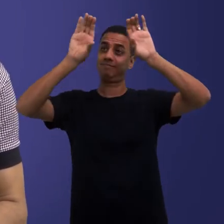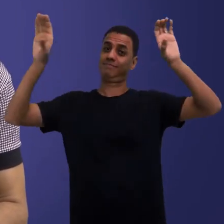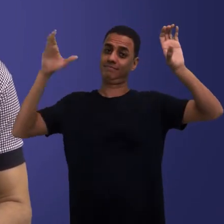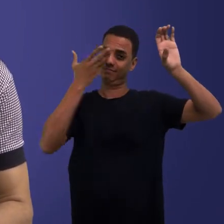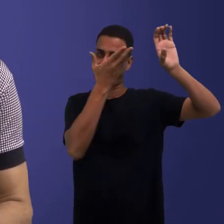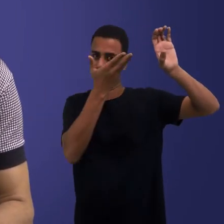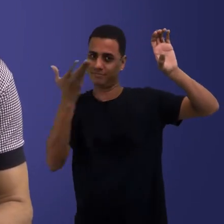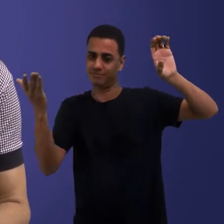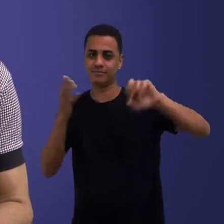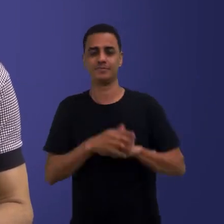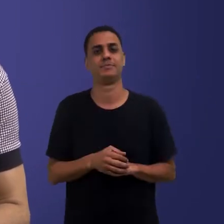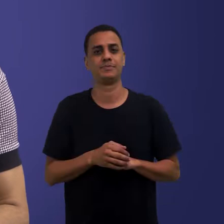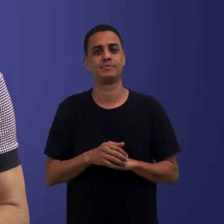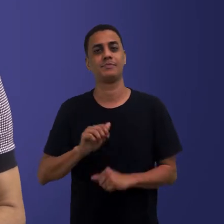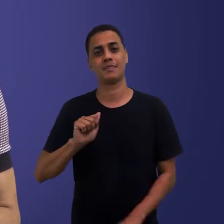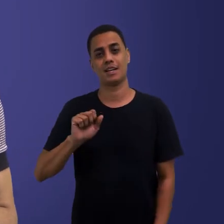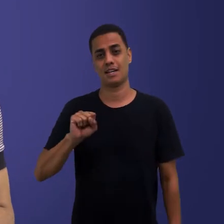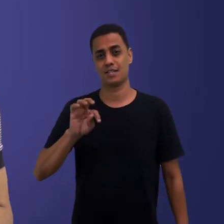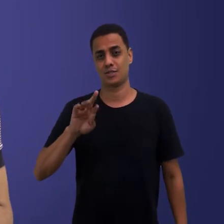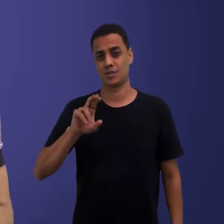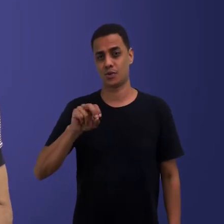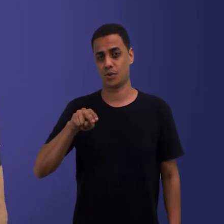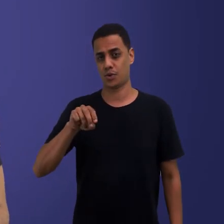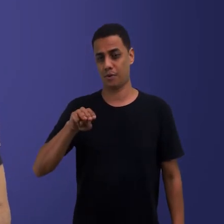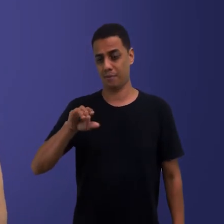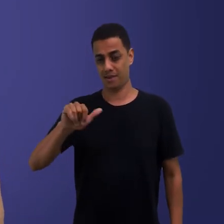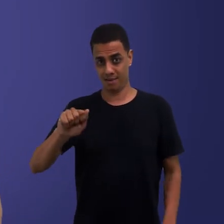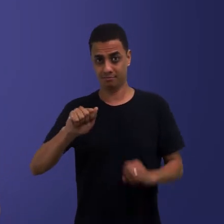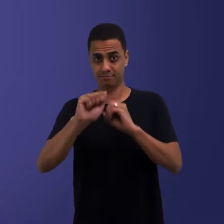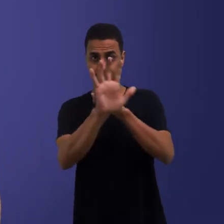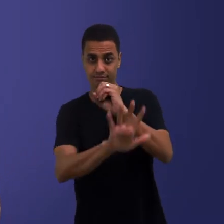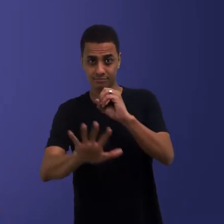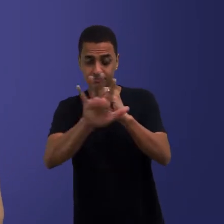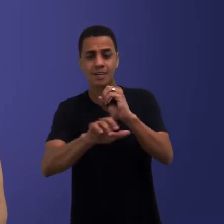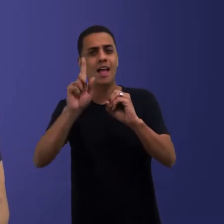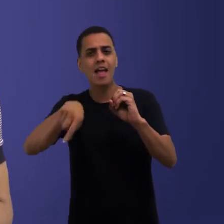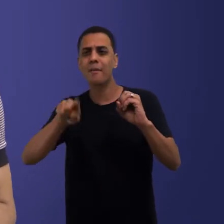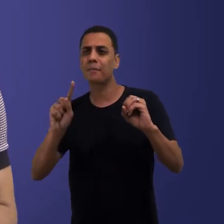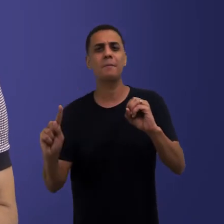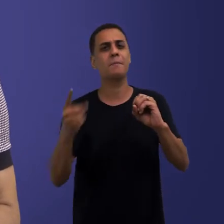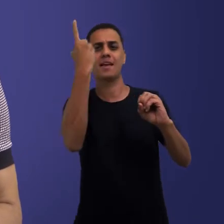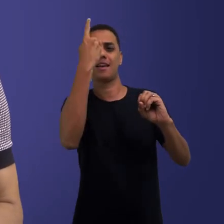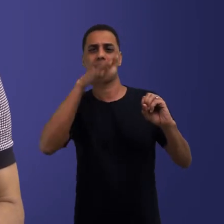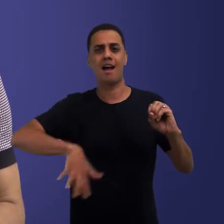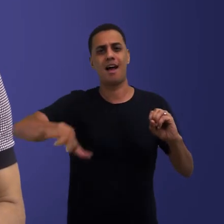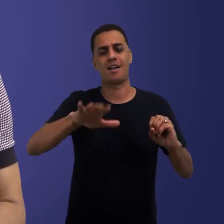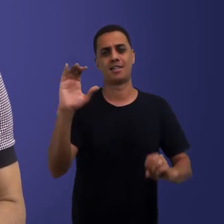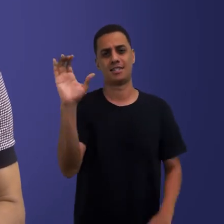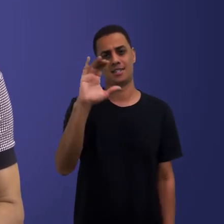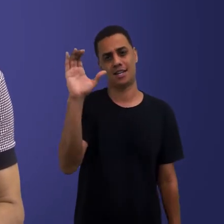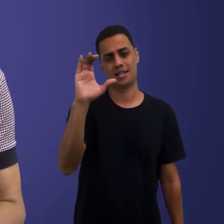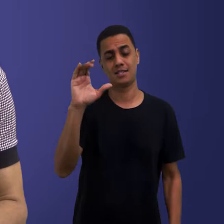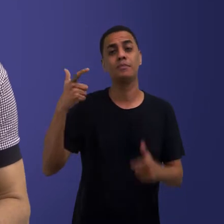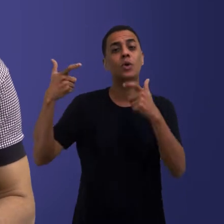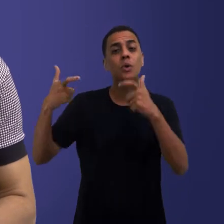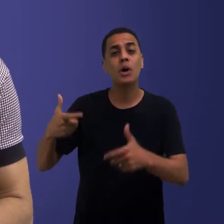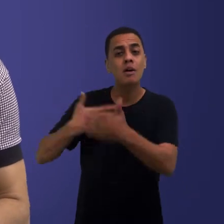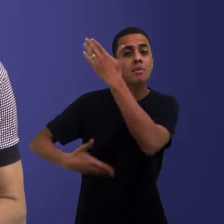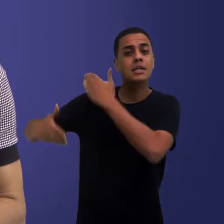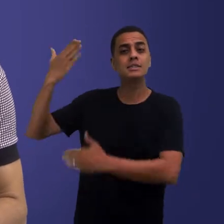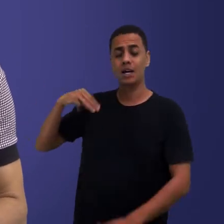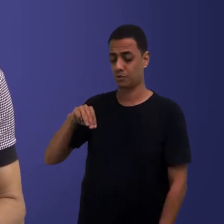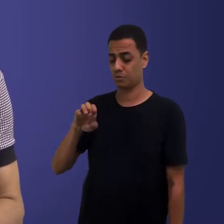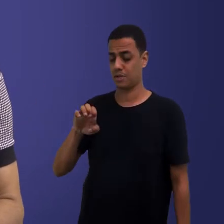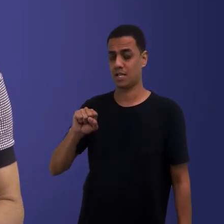A astronomia é a mãe de todas as ciências, e sua pátria é a Mesopotâmia Antiga. A astronomia